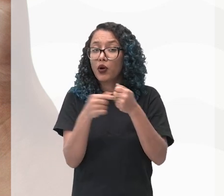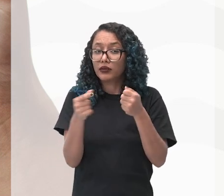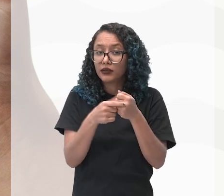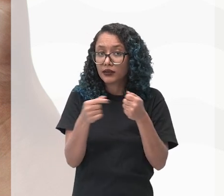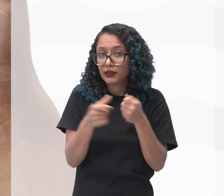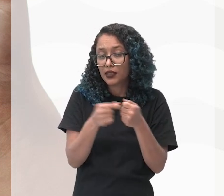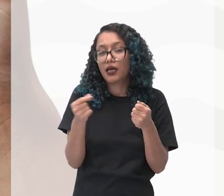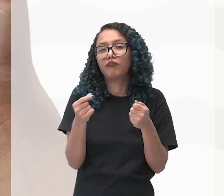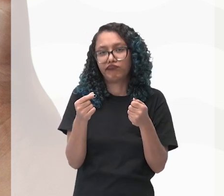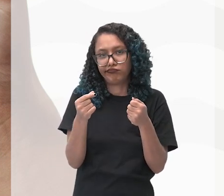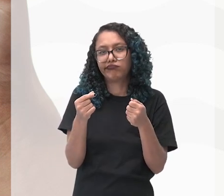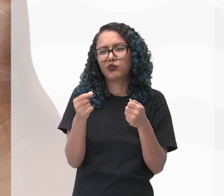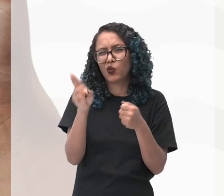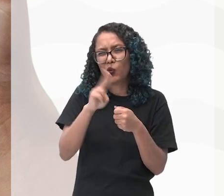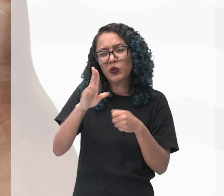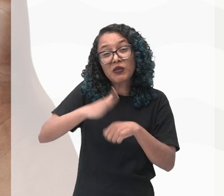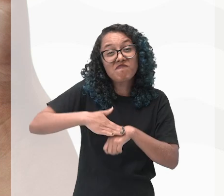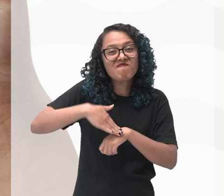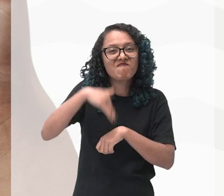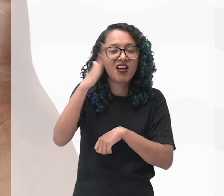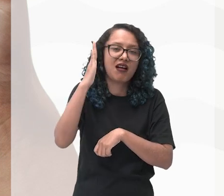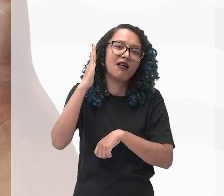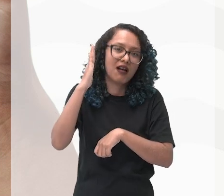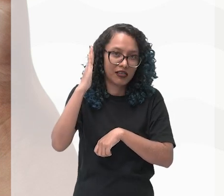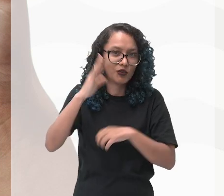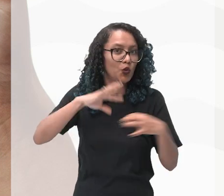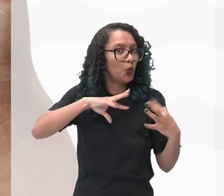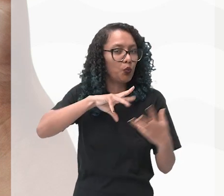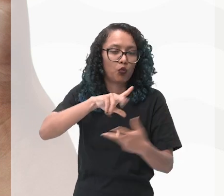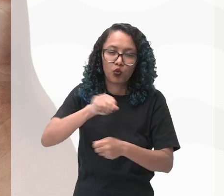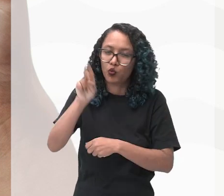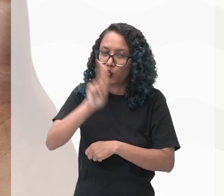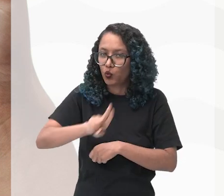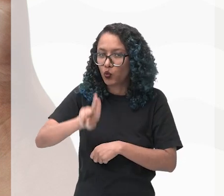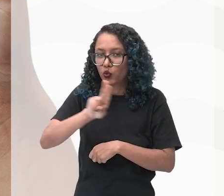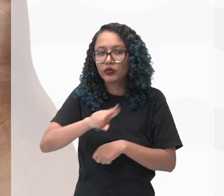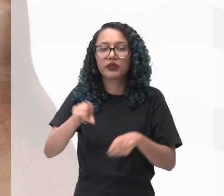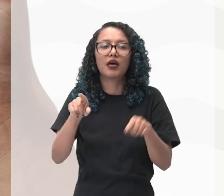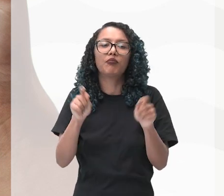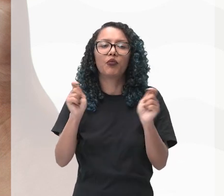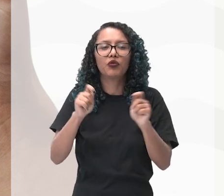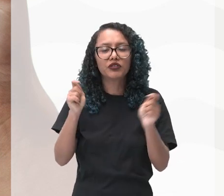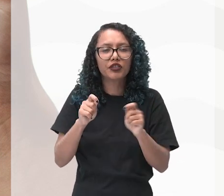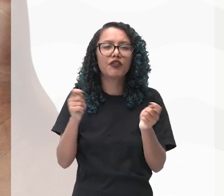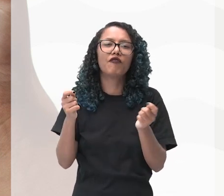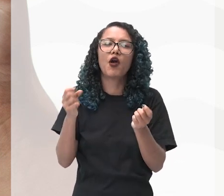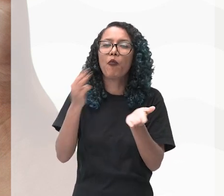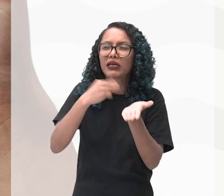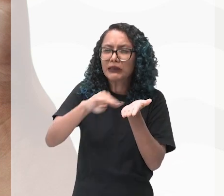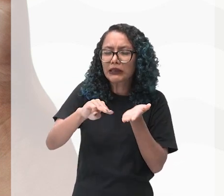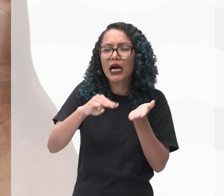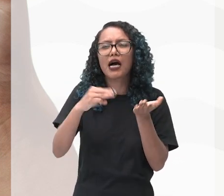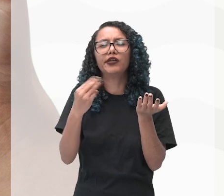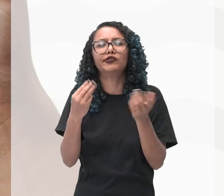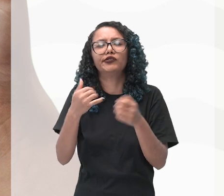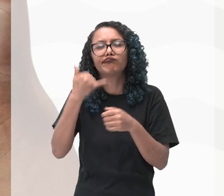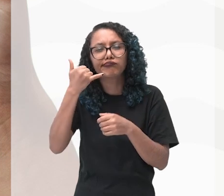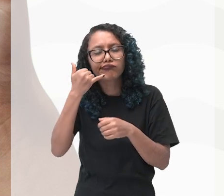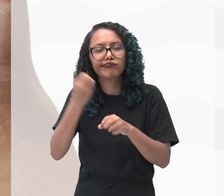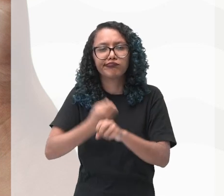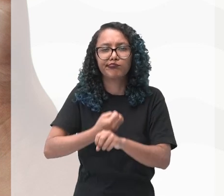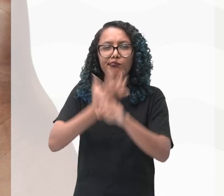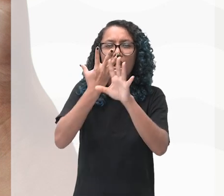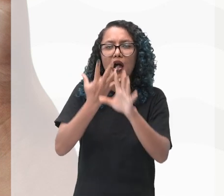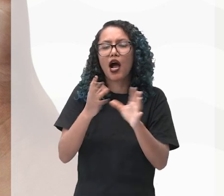como exemplo aqui o WhatsApp, que é uma das mais usadas globalmente, Permite aí enviar mensagens, chamadas